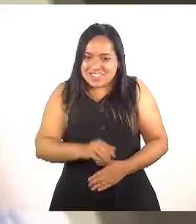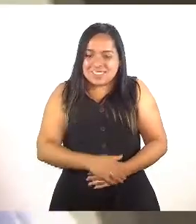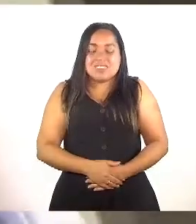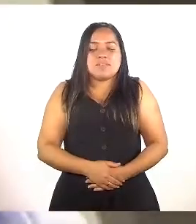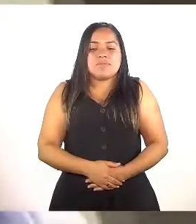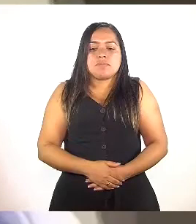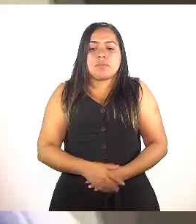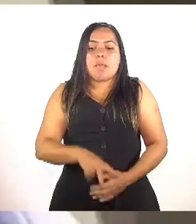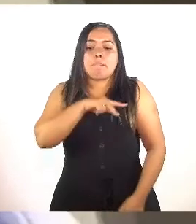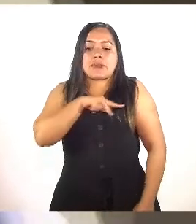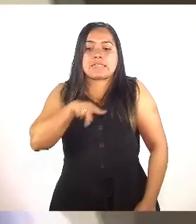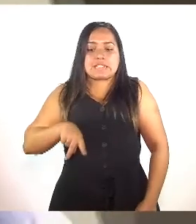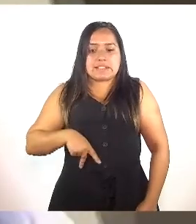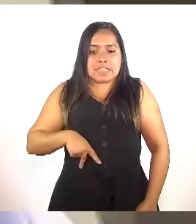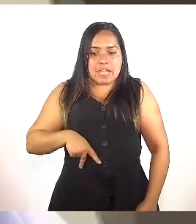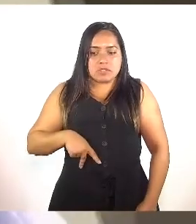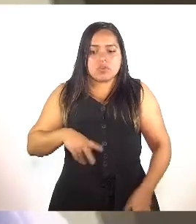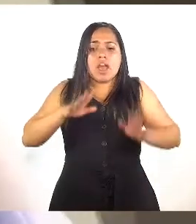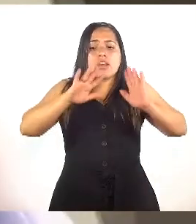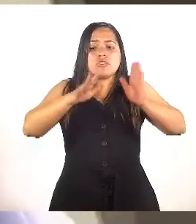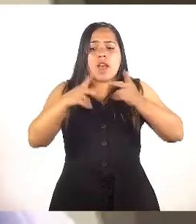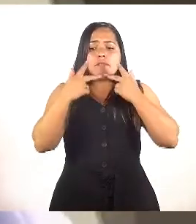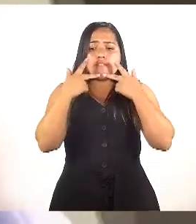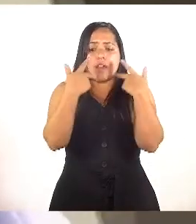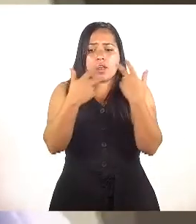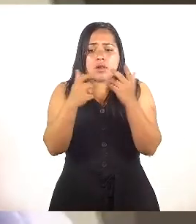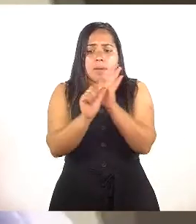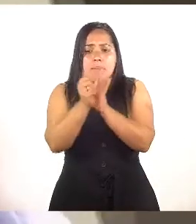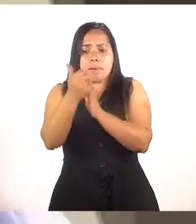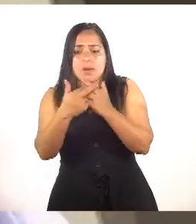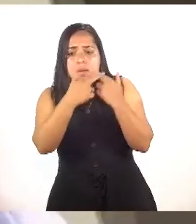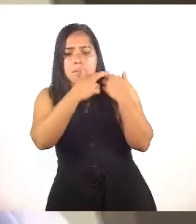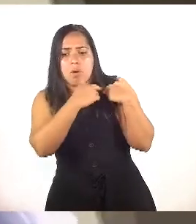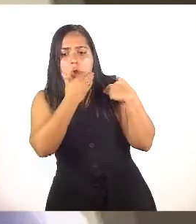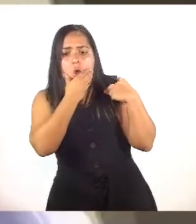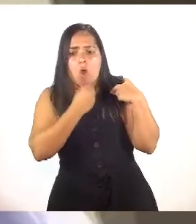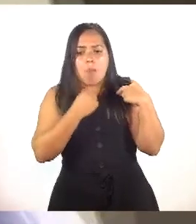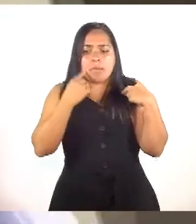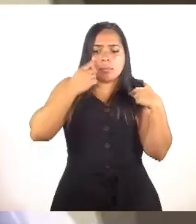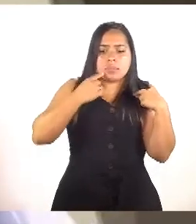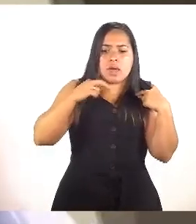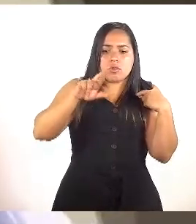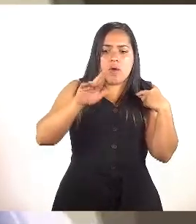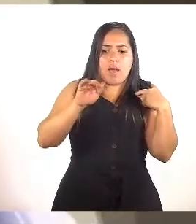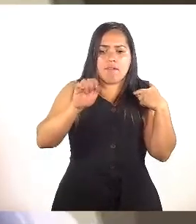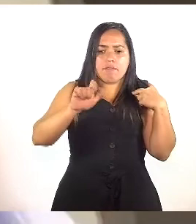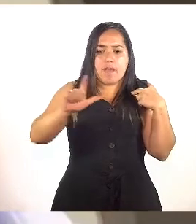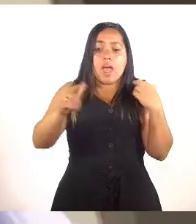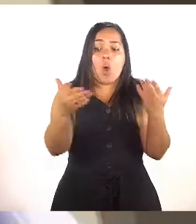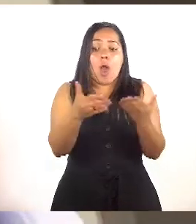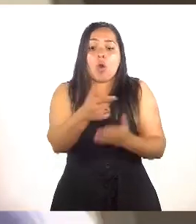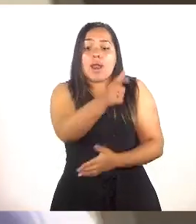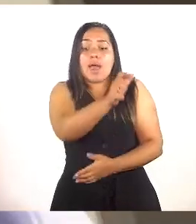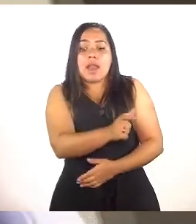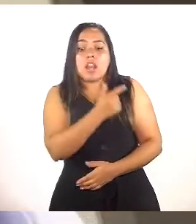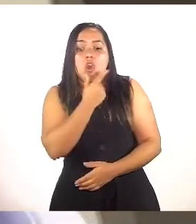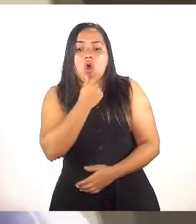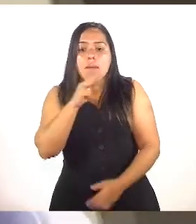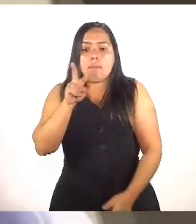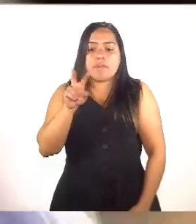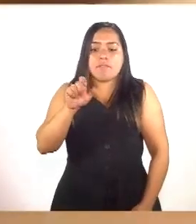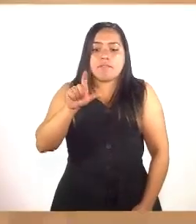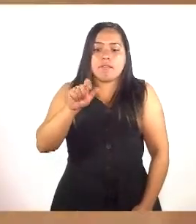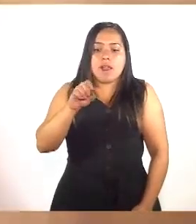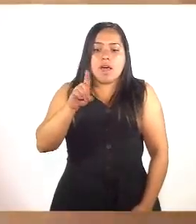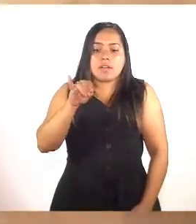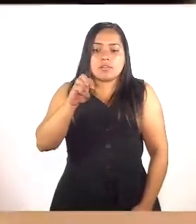Presidente, já passamos pela primeira sabatina, o doutor Rafael, agora estamos com o doutor Vladimir.